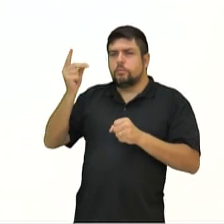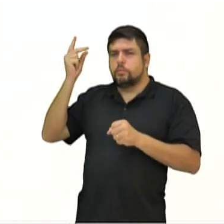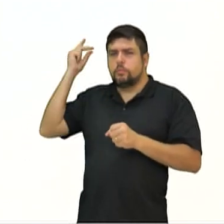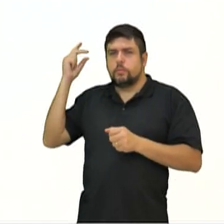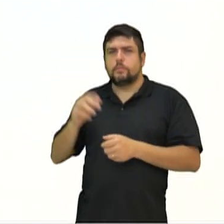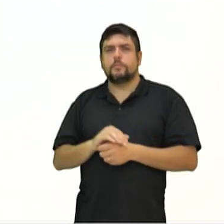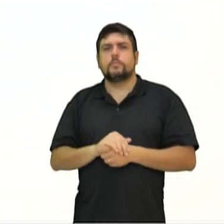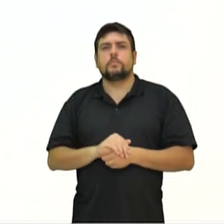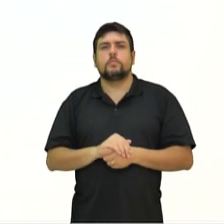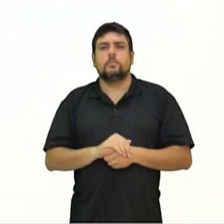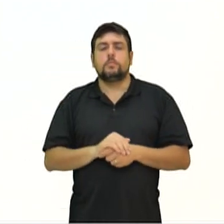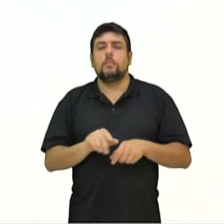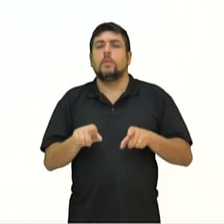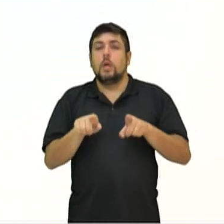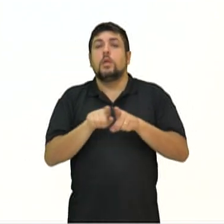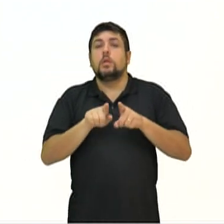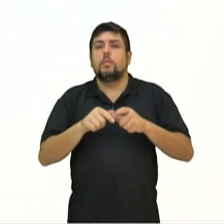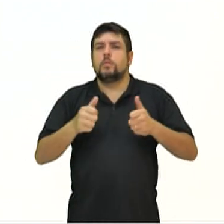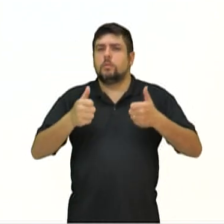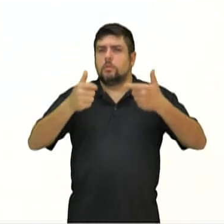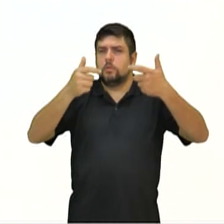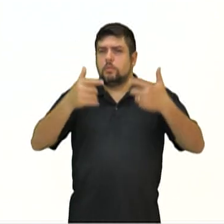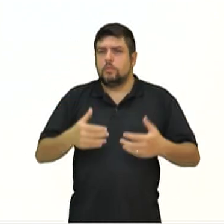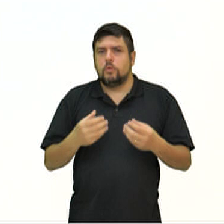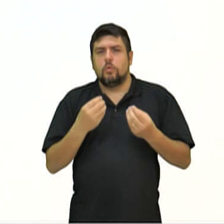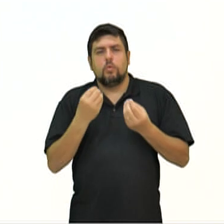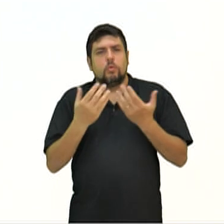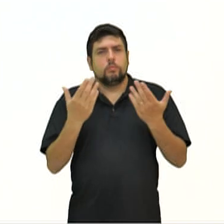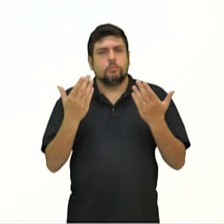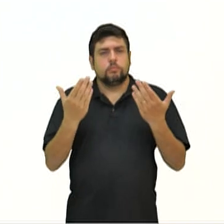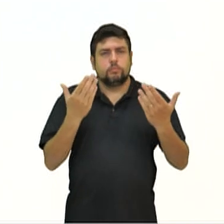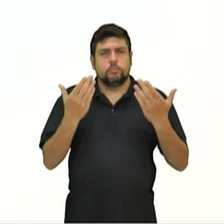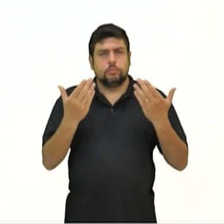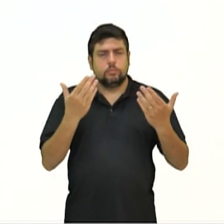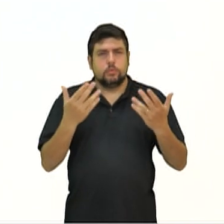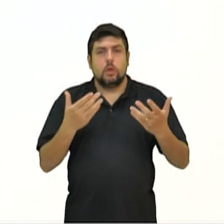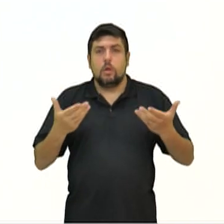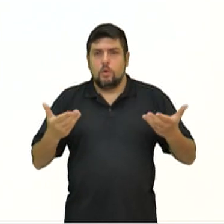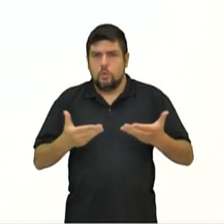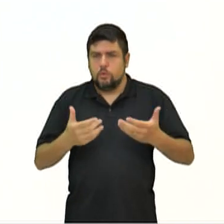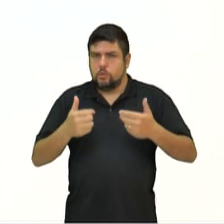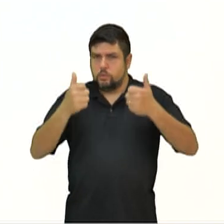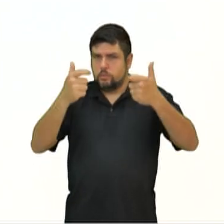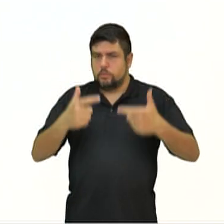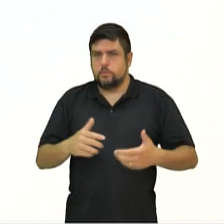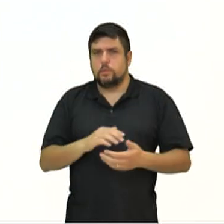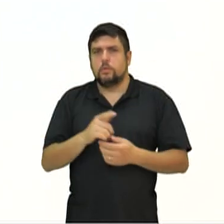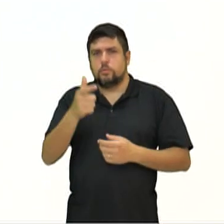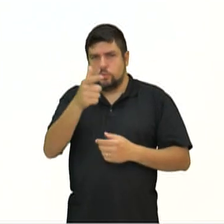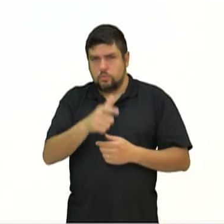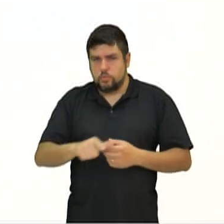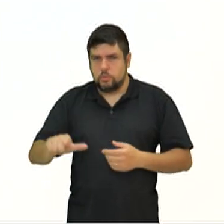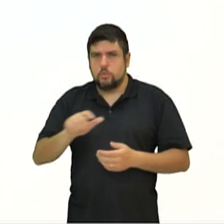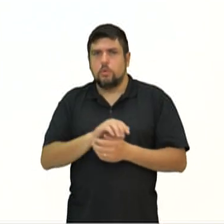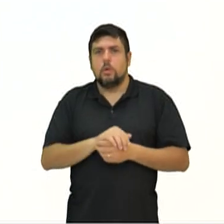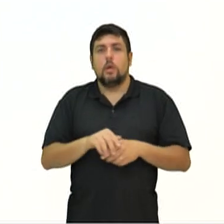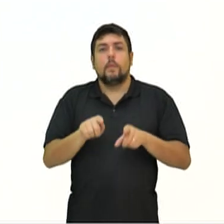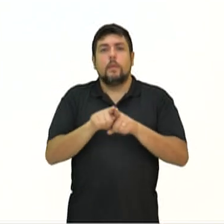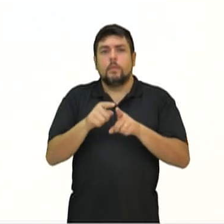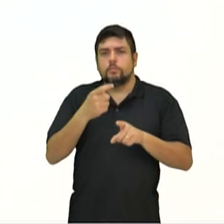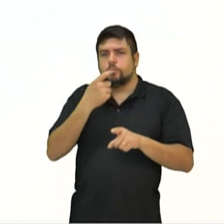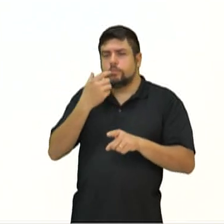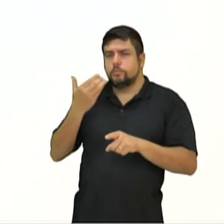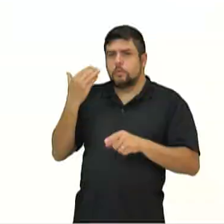conversamos um pouco sobre o grau do comparativo, coisa que a gente vai retomar hoje, e a gente falou sobre as últimas Olimpíadas e os